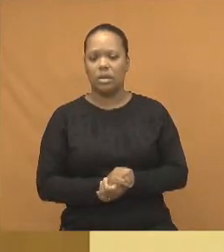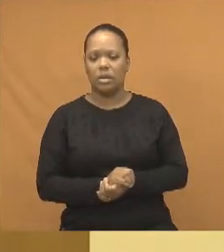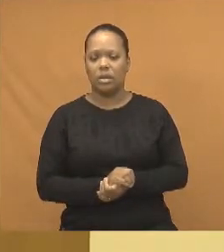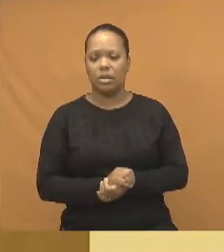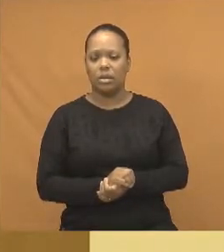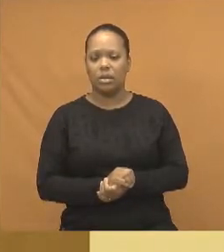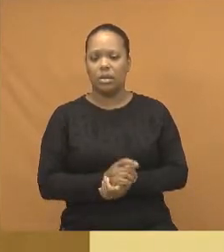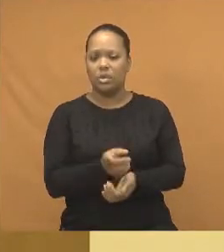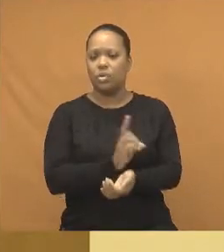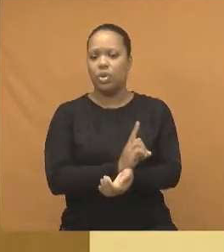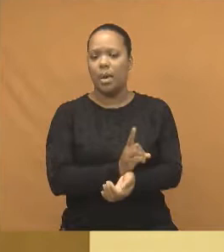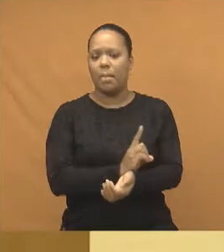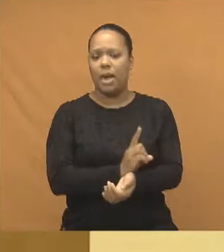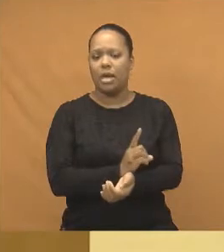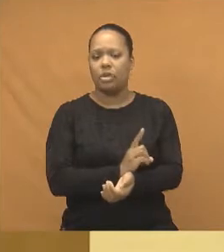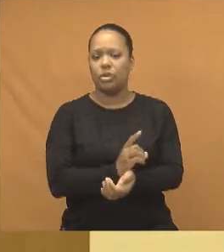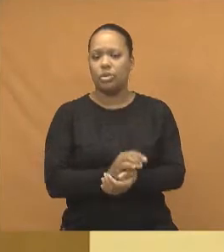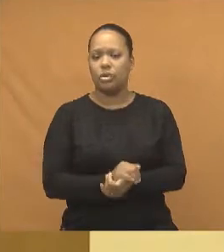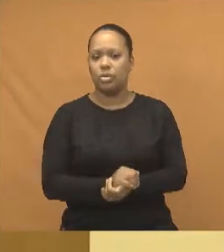são diabéticos?